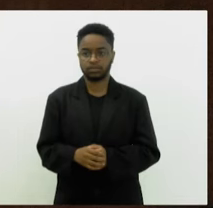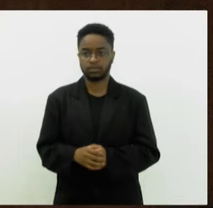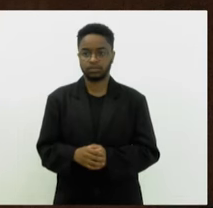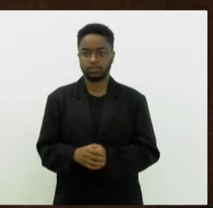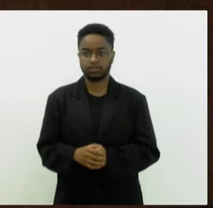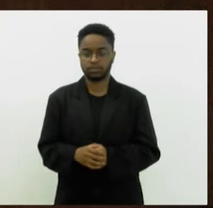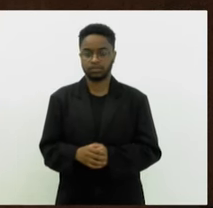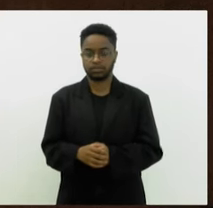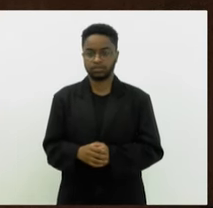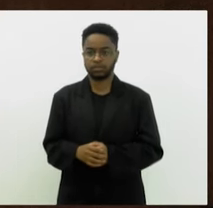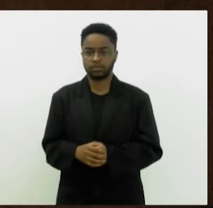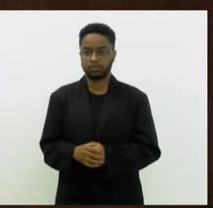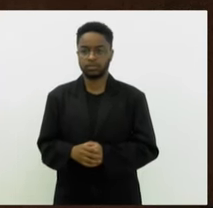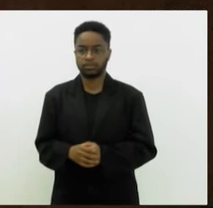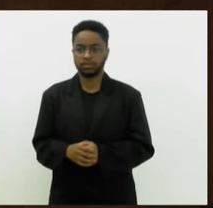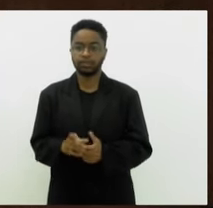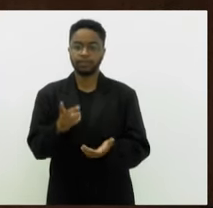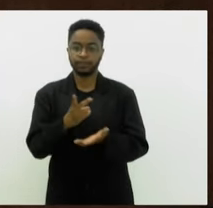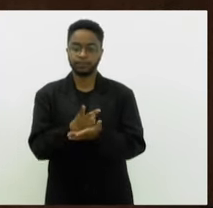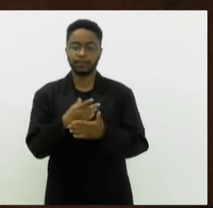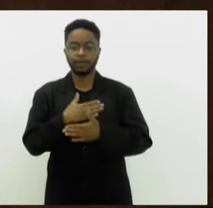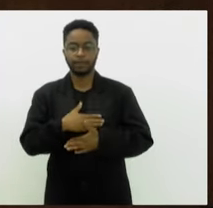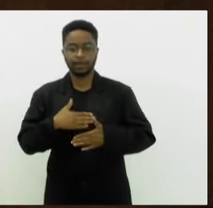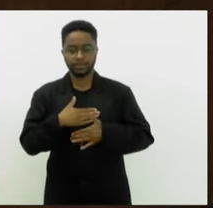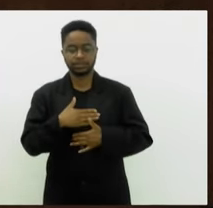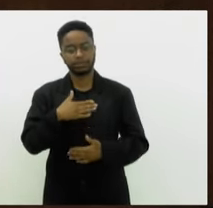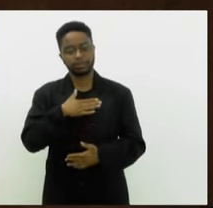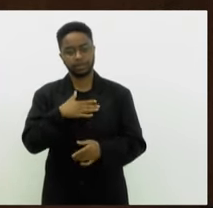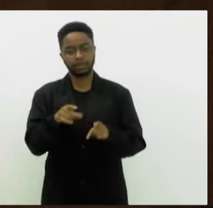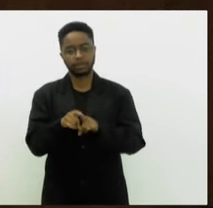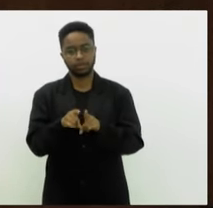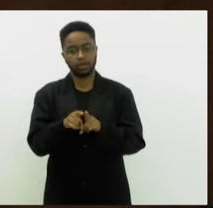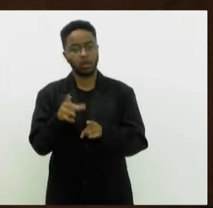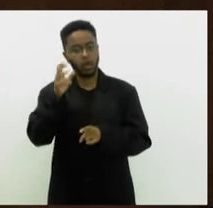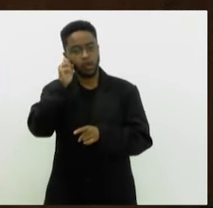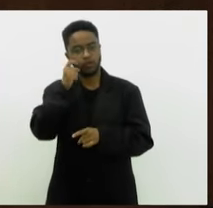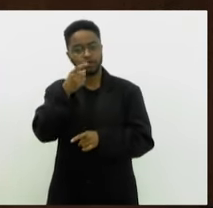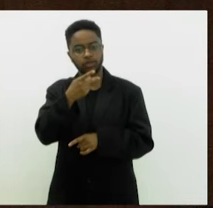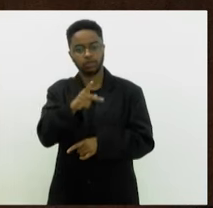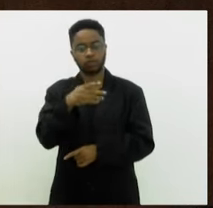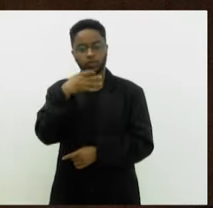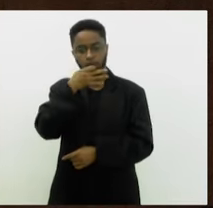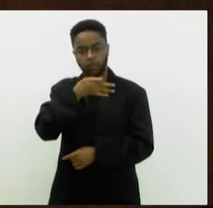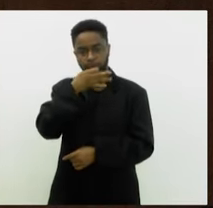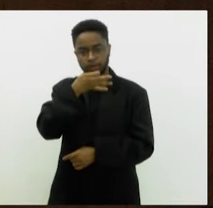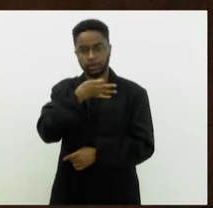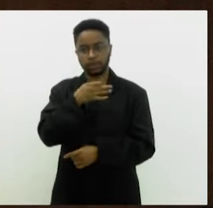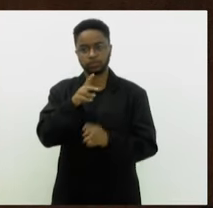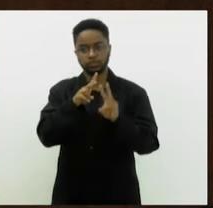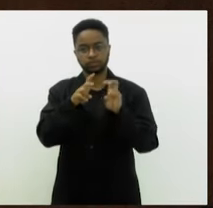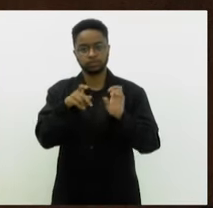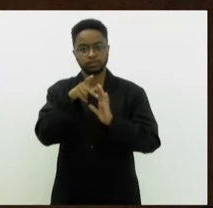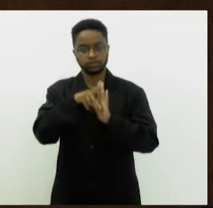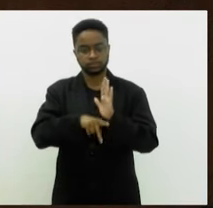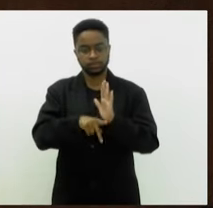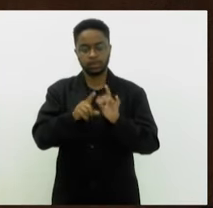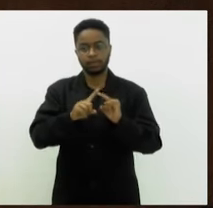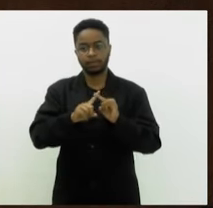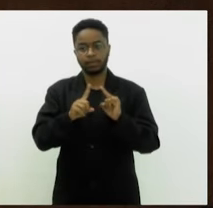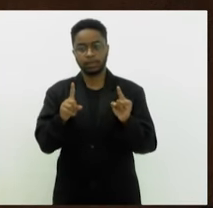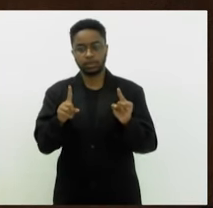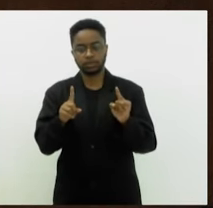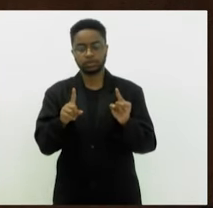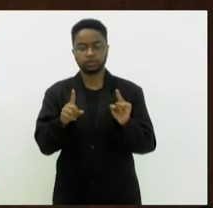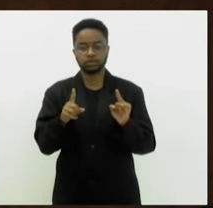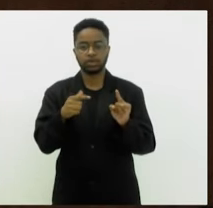Obrigada, deputado Carlos Mink. É sempre um prazer também ouvir Vossa Excelência sobre os nossos projetos, mas que nada